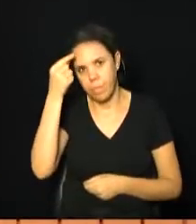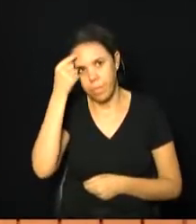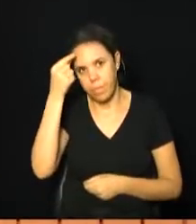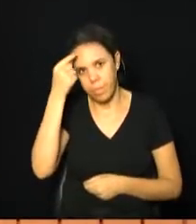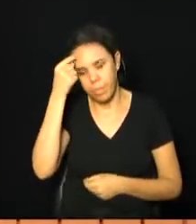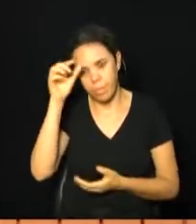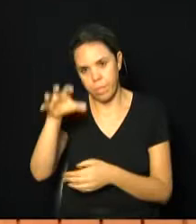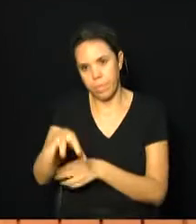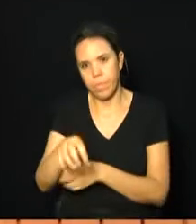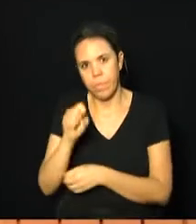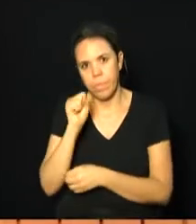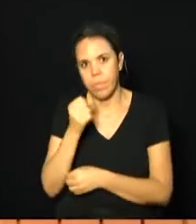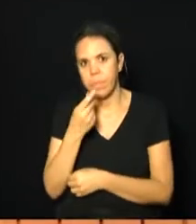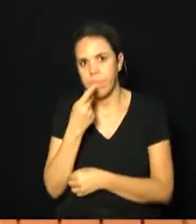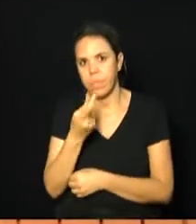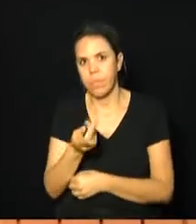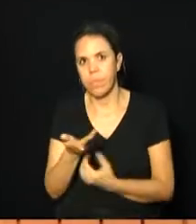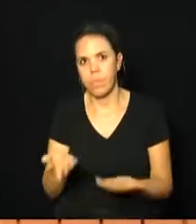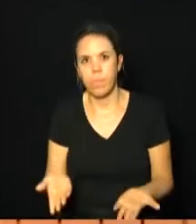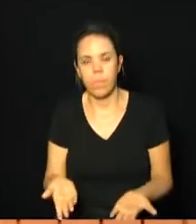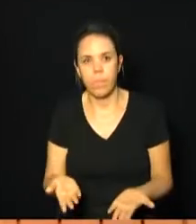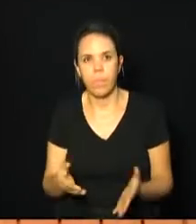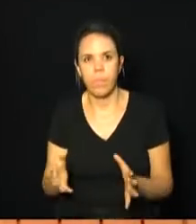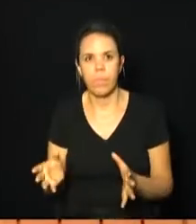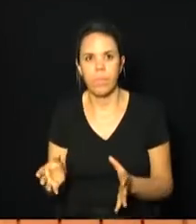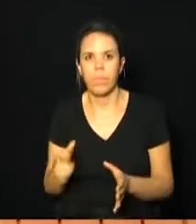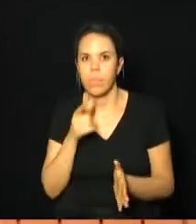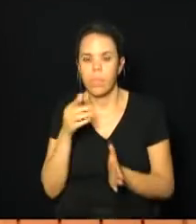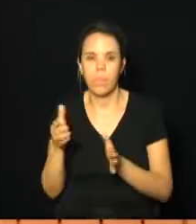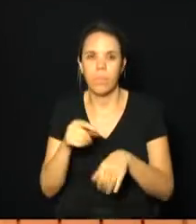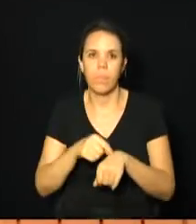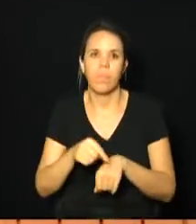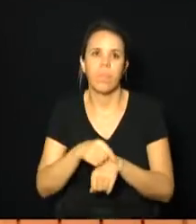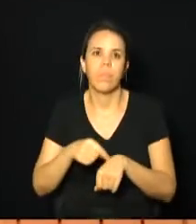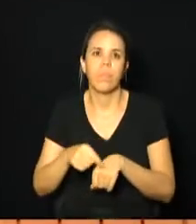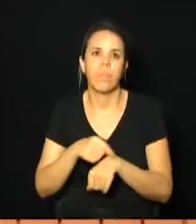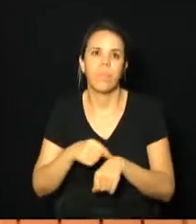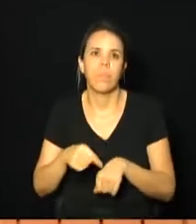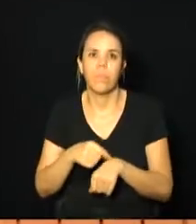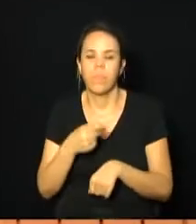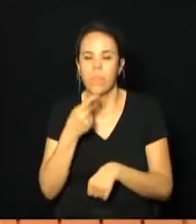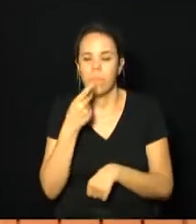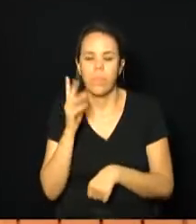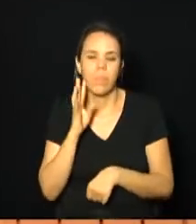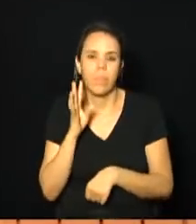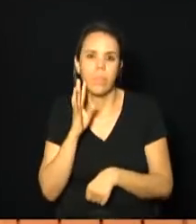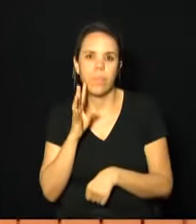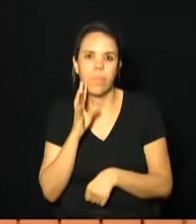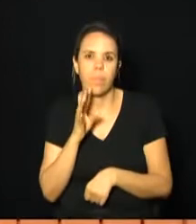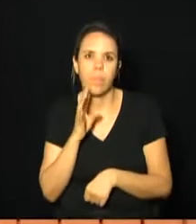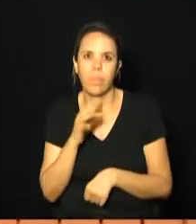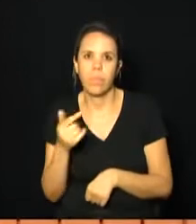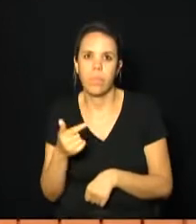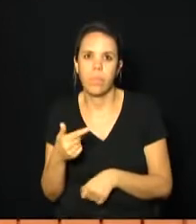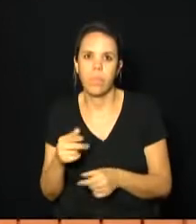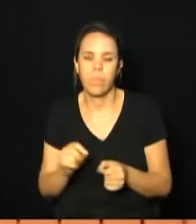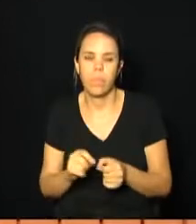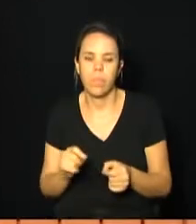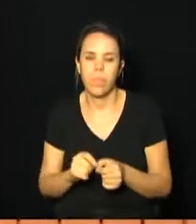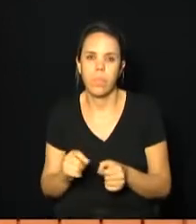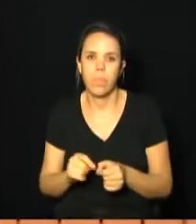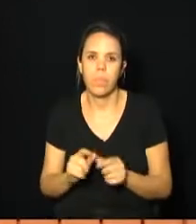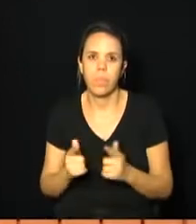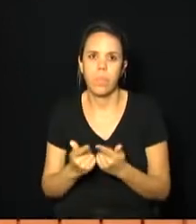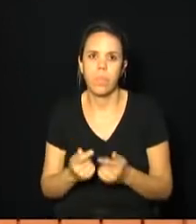além da parte do catatreco ali que eu comentei, do mutirão do Rio Atibaia, putz, foi um negócio muito bacana, é o segundo que a gente faz na